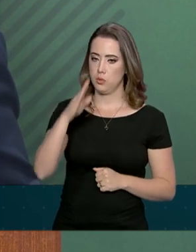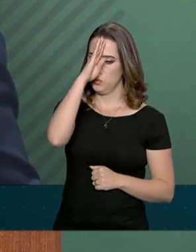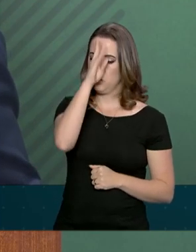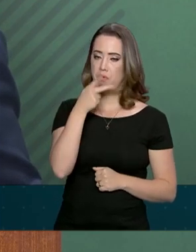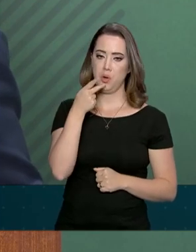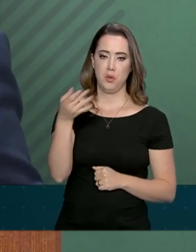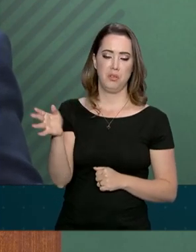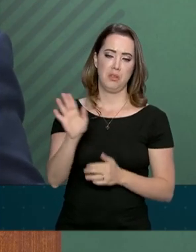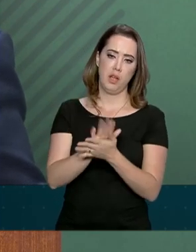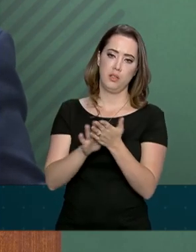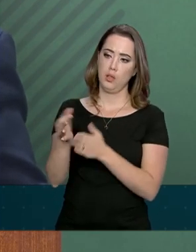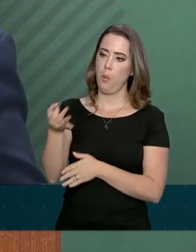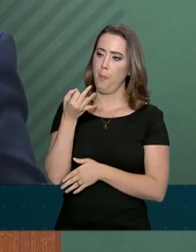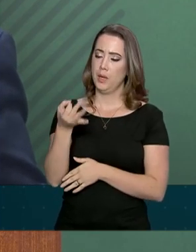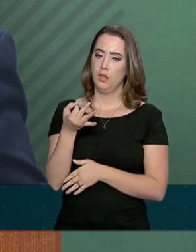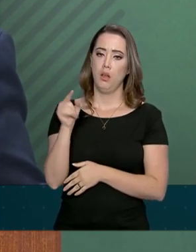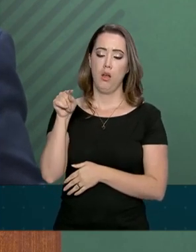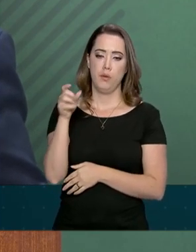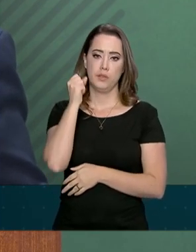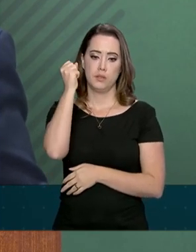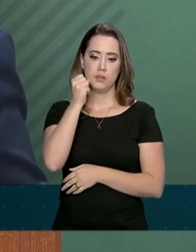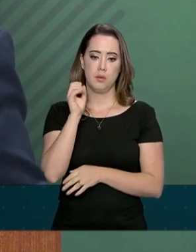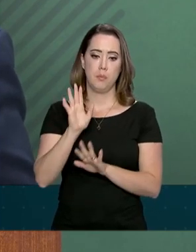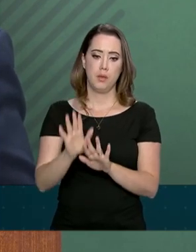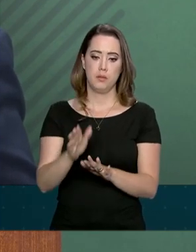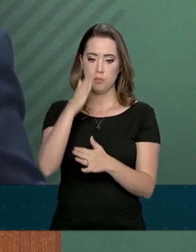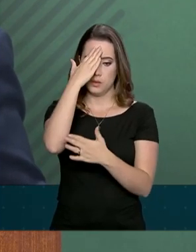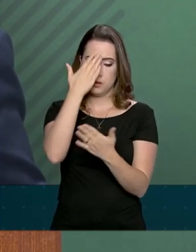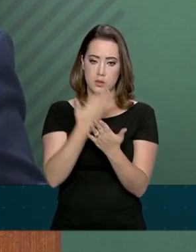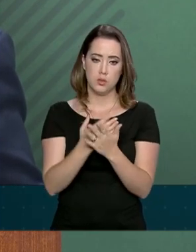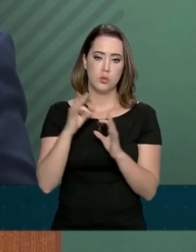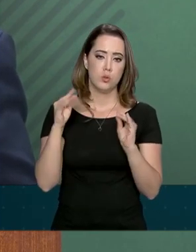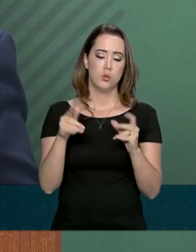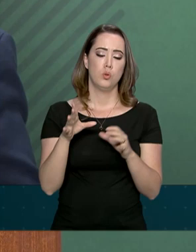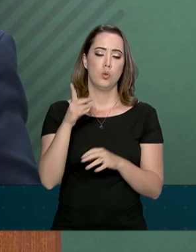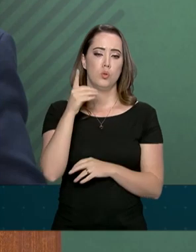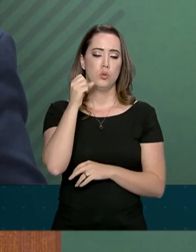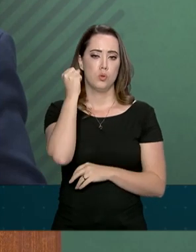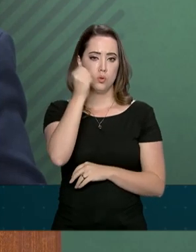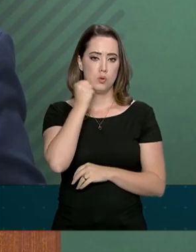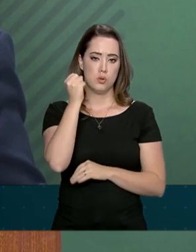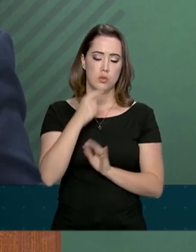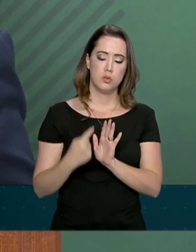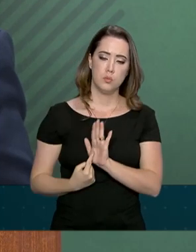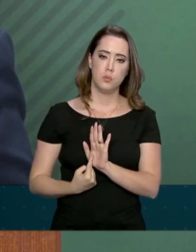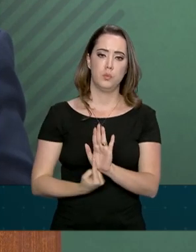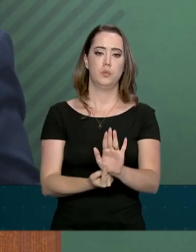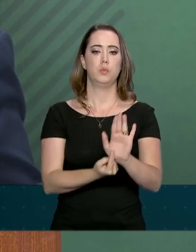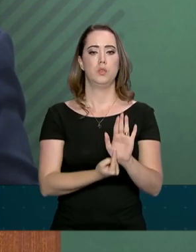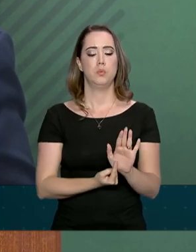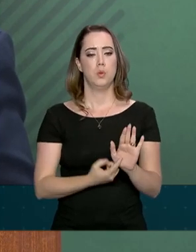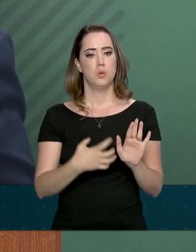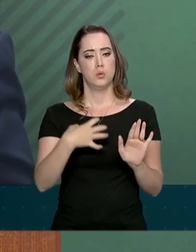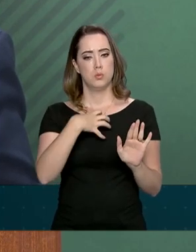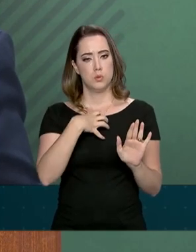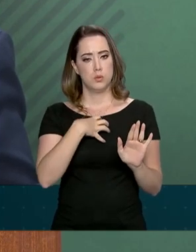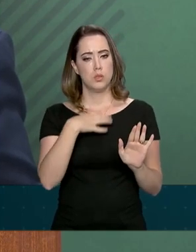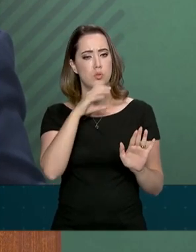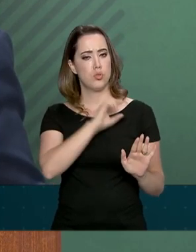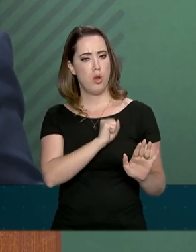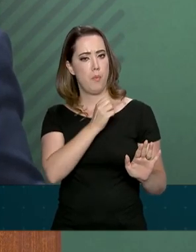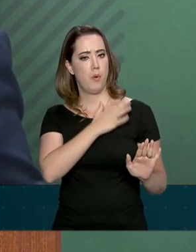opinião da senadora mas acredita que todos os parlamentares irão demonstrar o senso de patriotismo